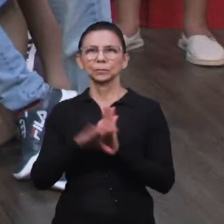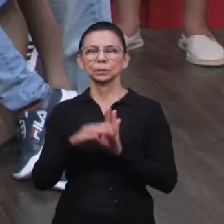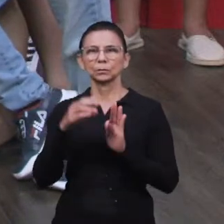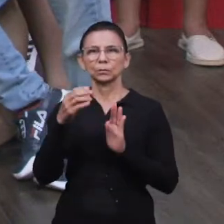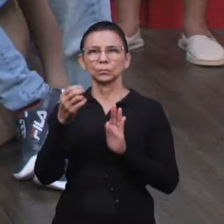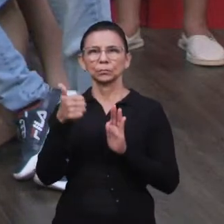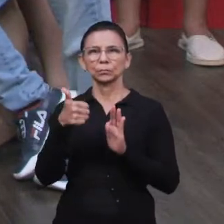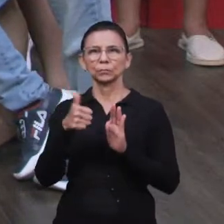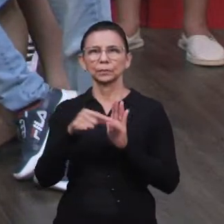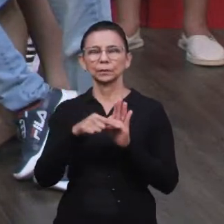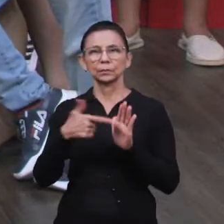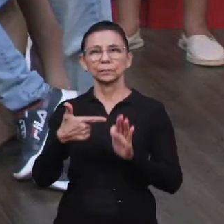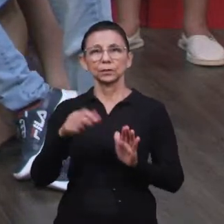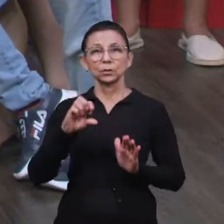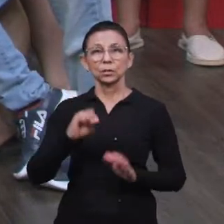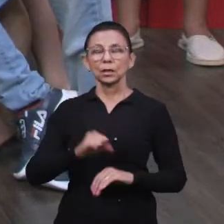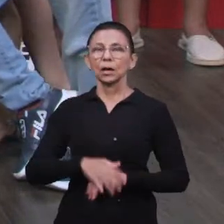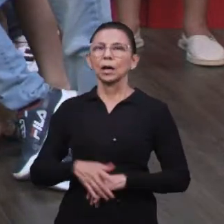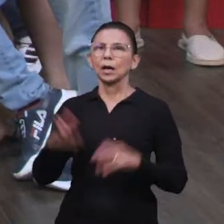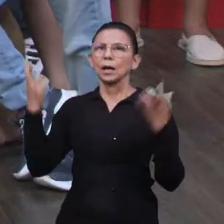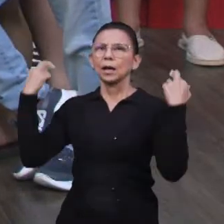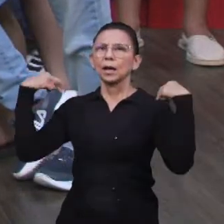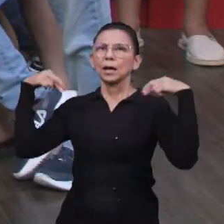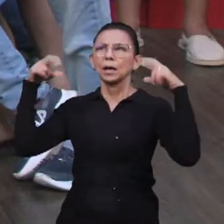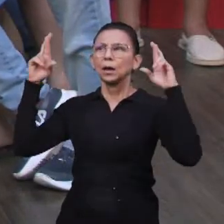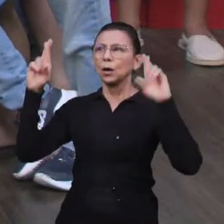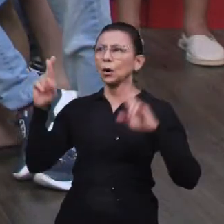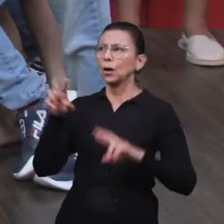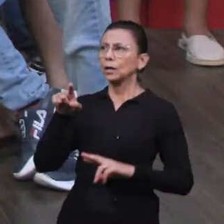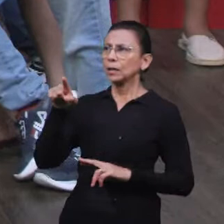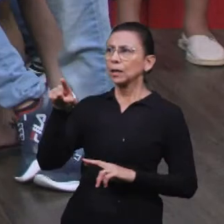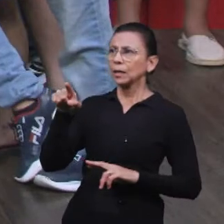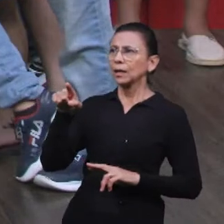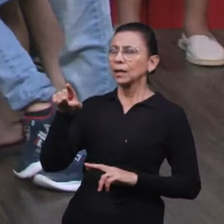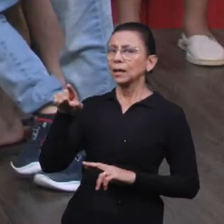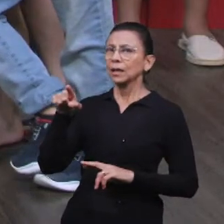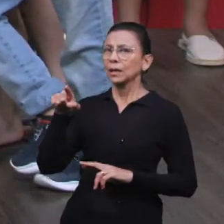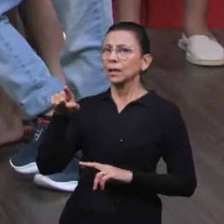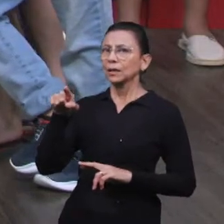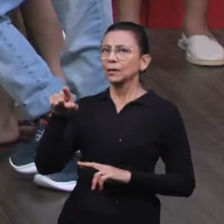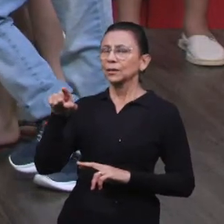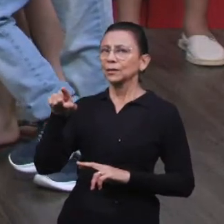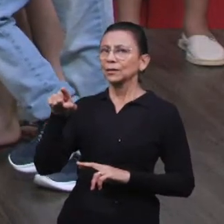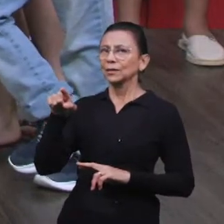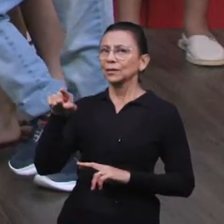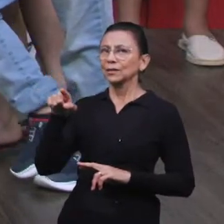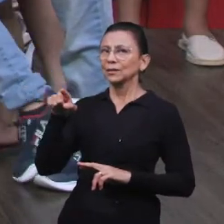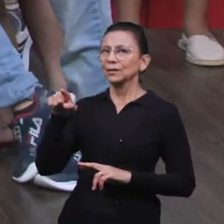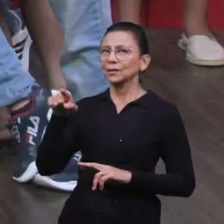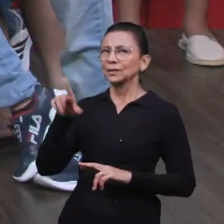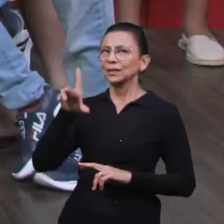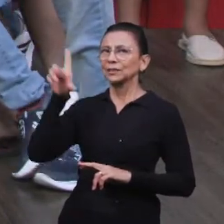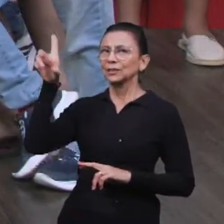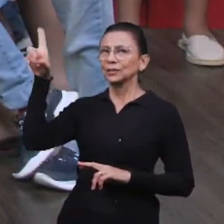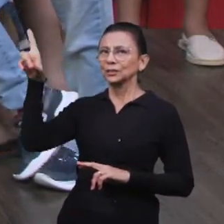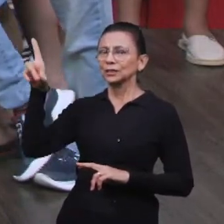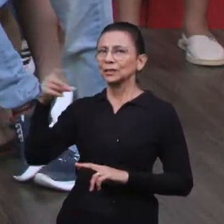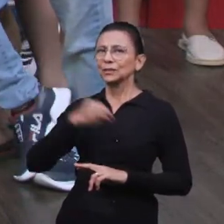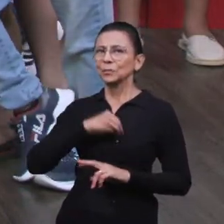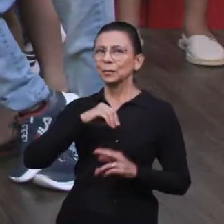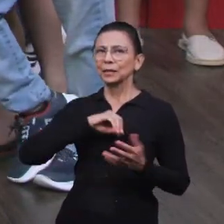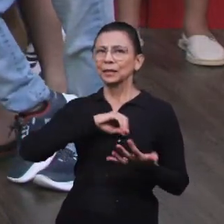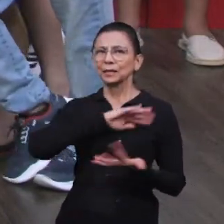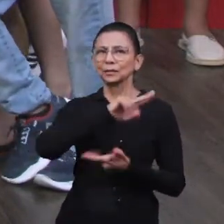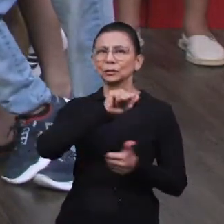versículo 29, que diz: eis o Cordeiro de Deus que tira o pecado do mundo. Qual a resposta? Jesus é o